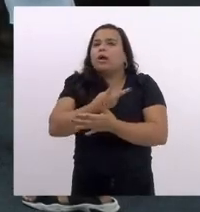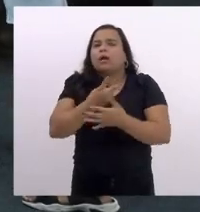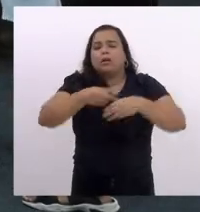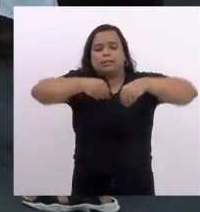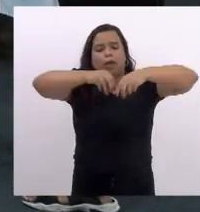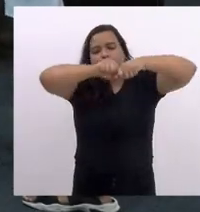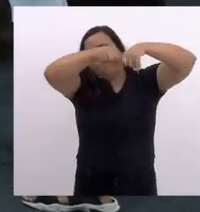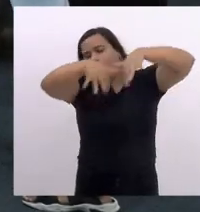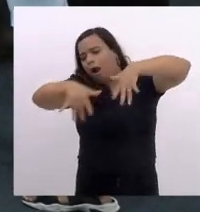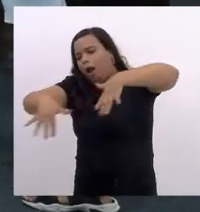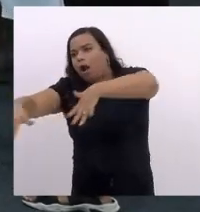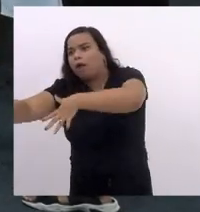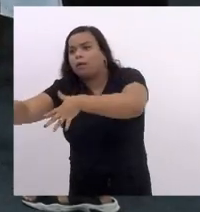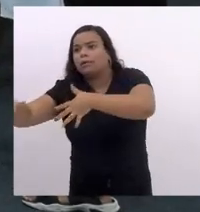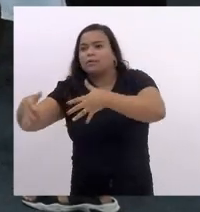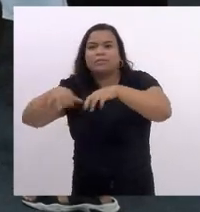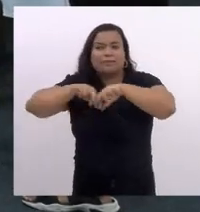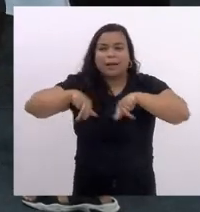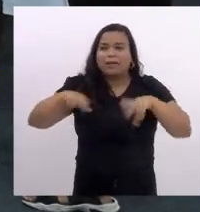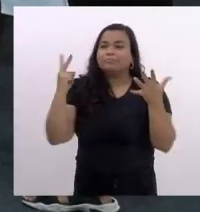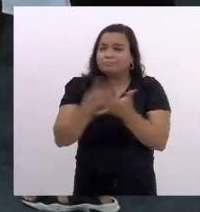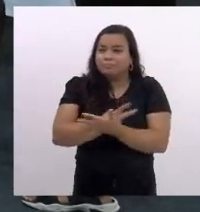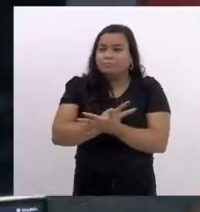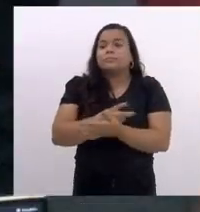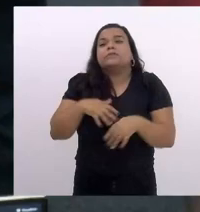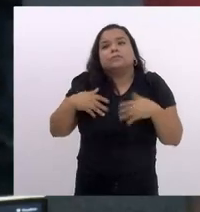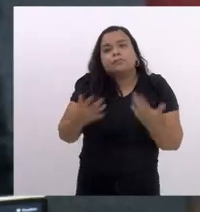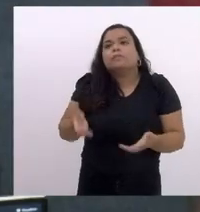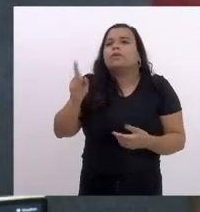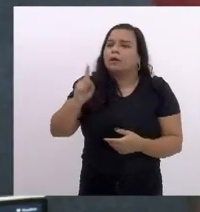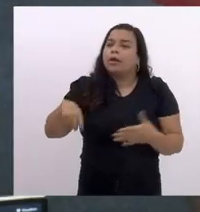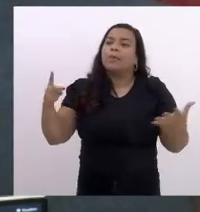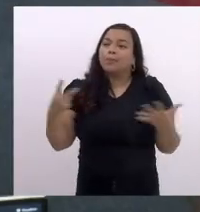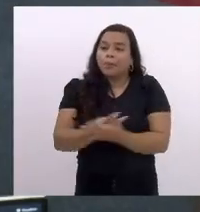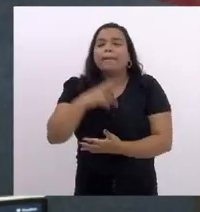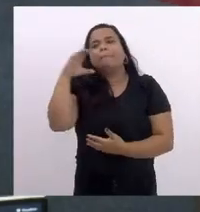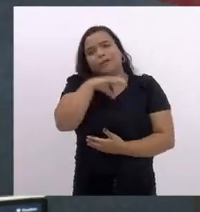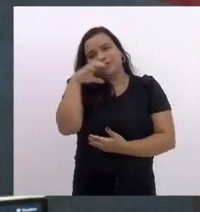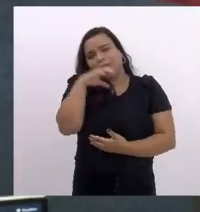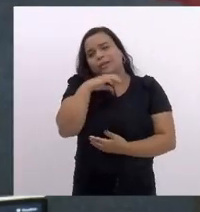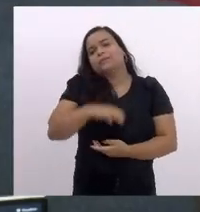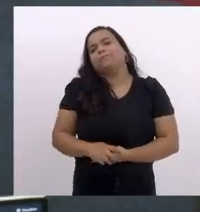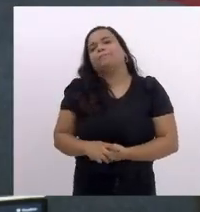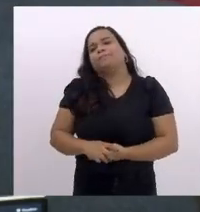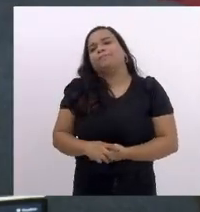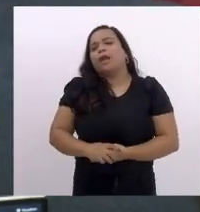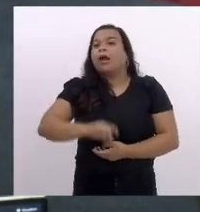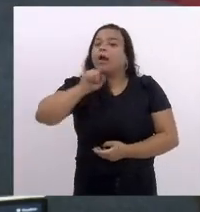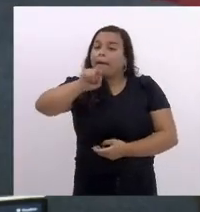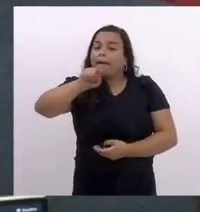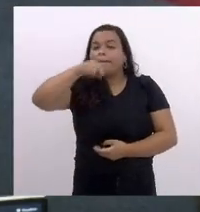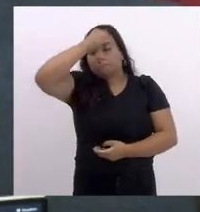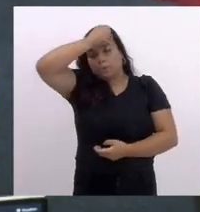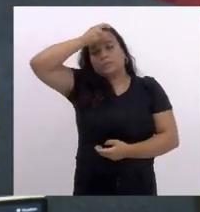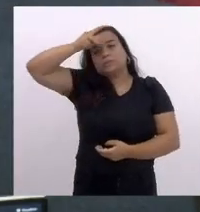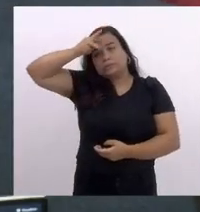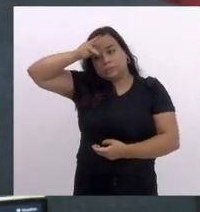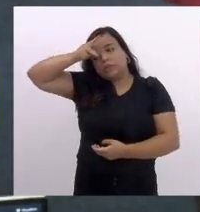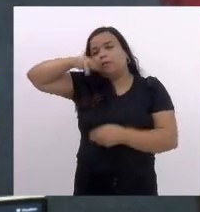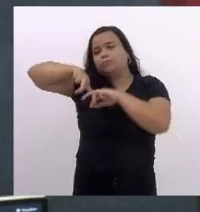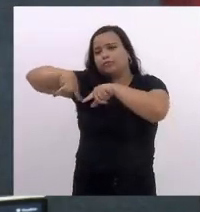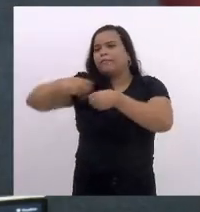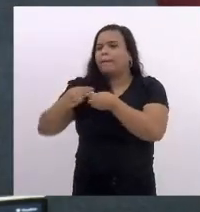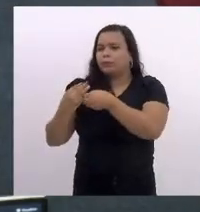de encostas, que são previstos como uma situação de emergência, presidente. E esses municípios, sem essa ajuda